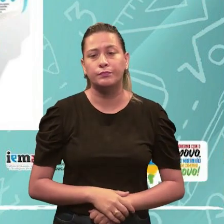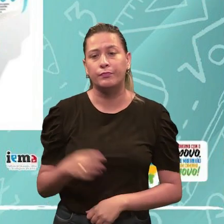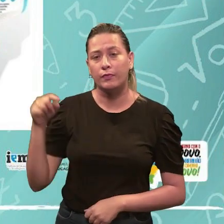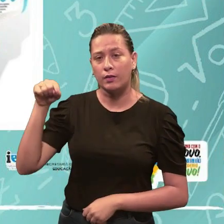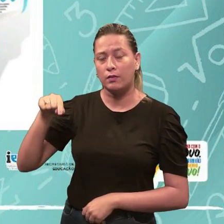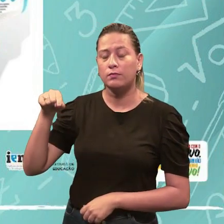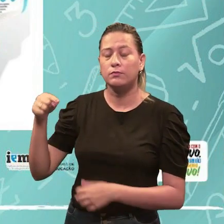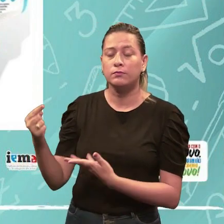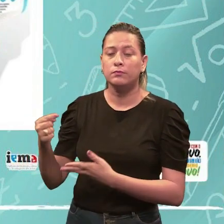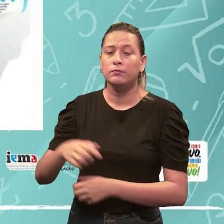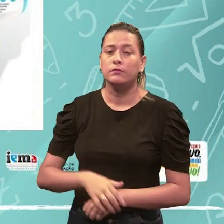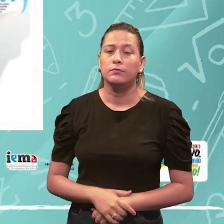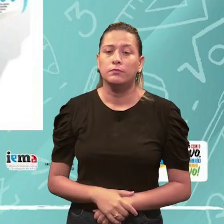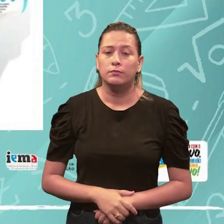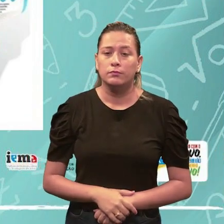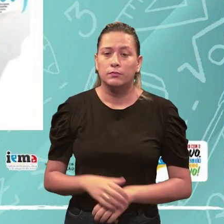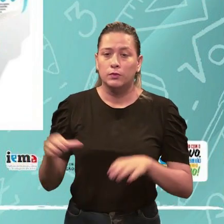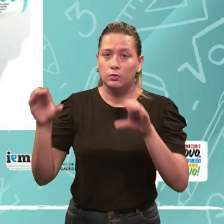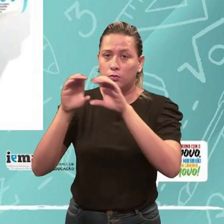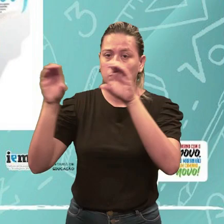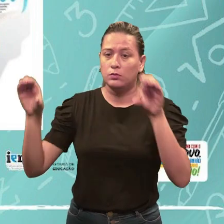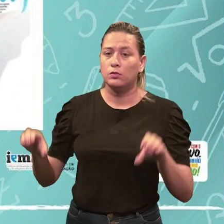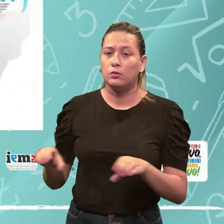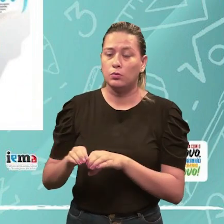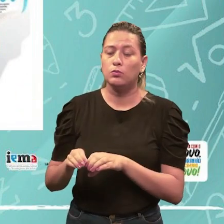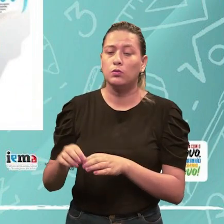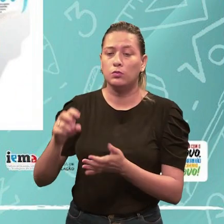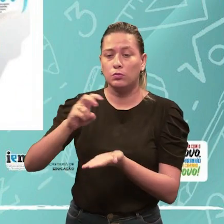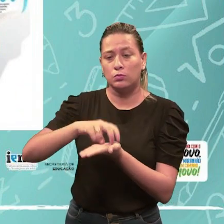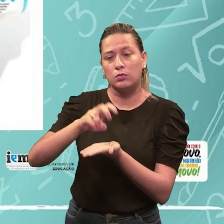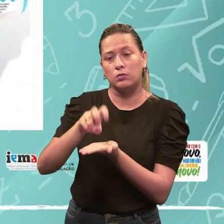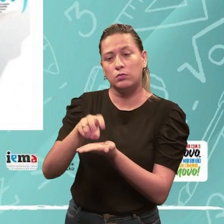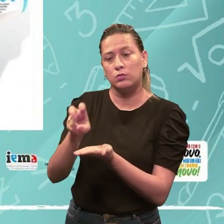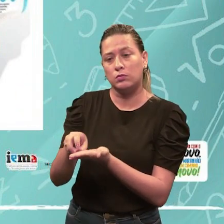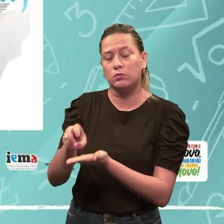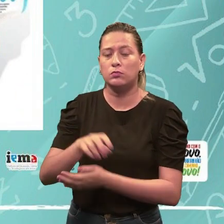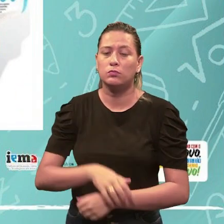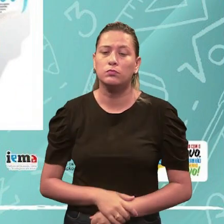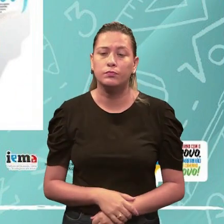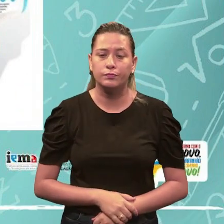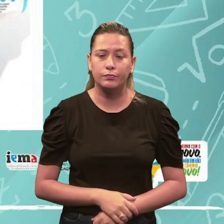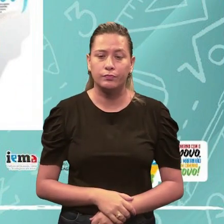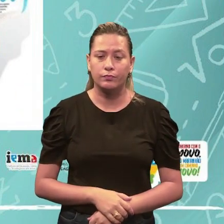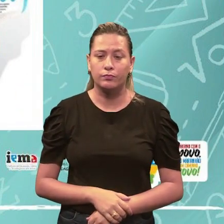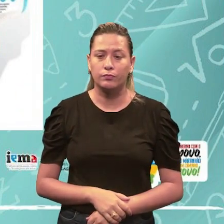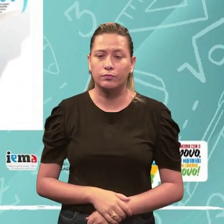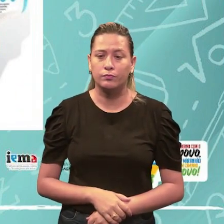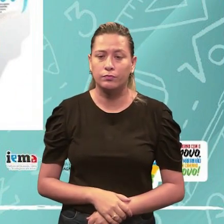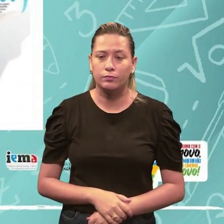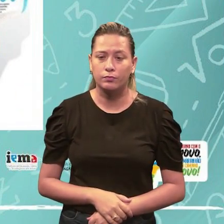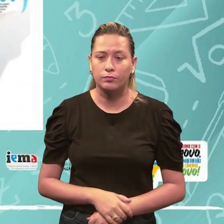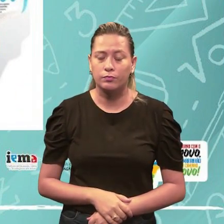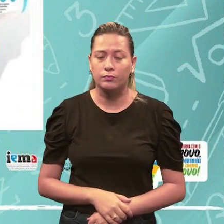no digital, né? Esse circuitozinho aí, o Arduino, certo? Esse medidor de